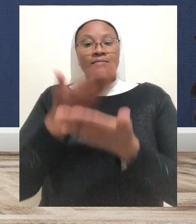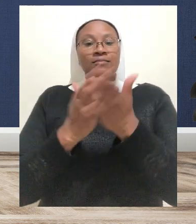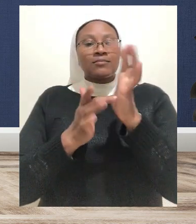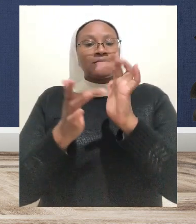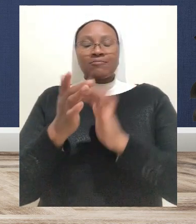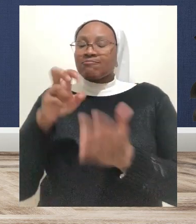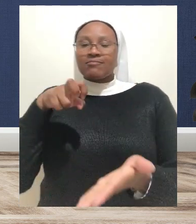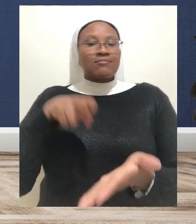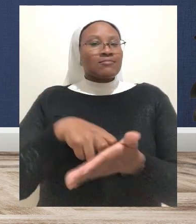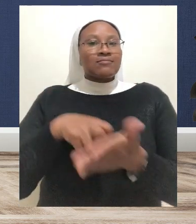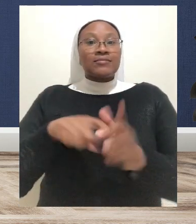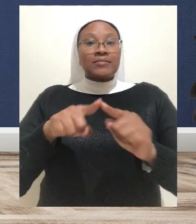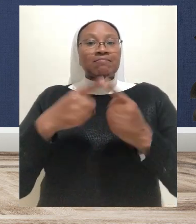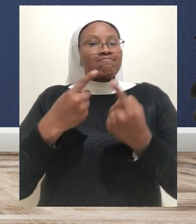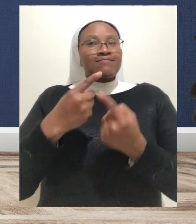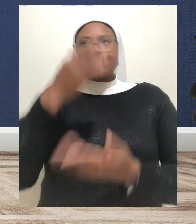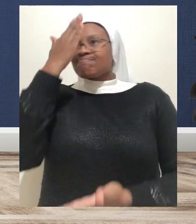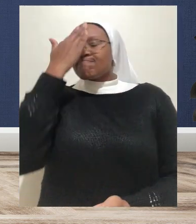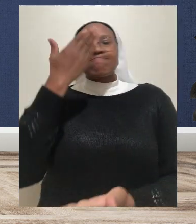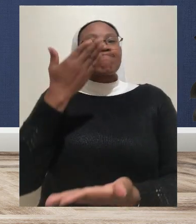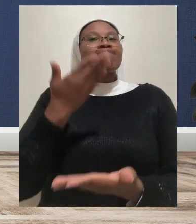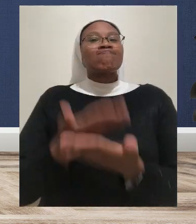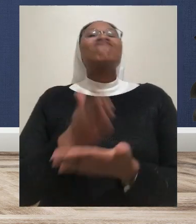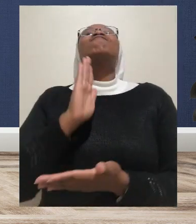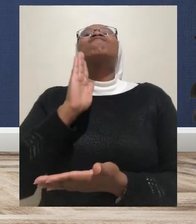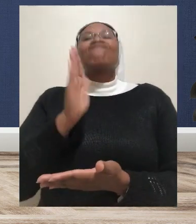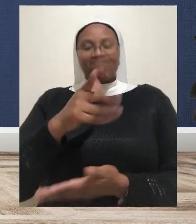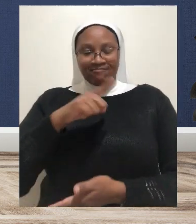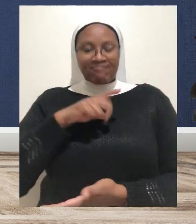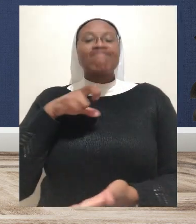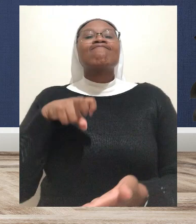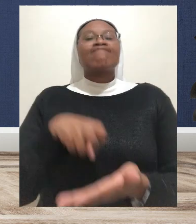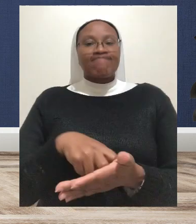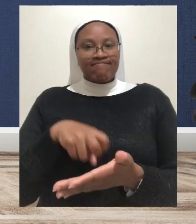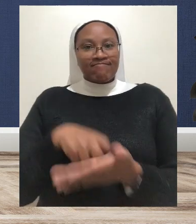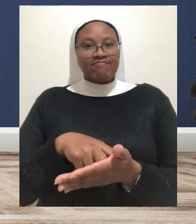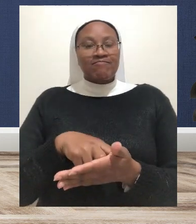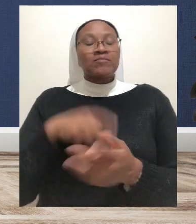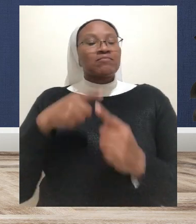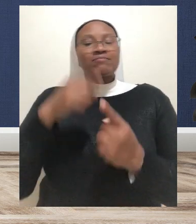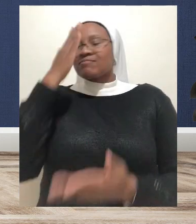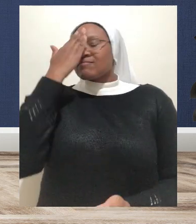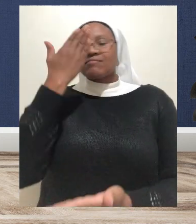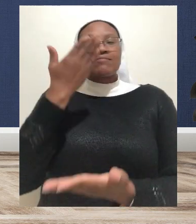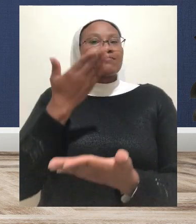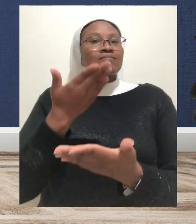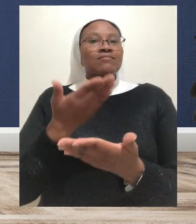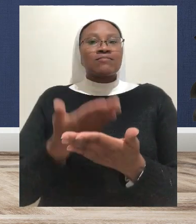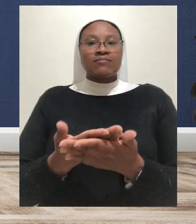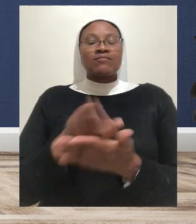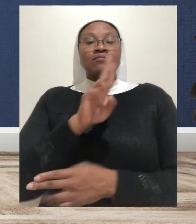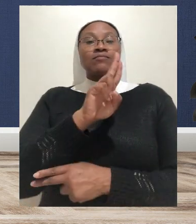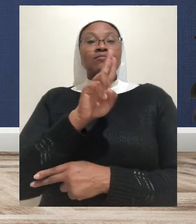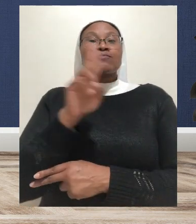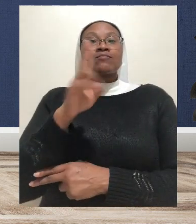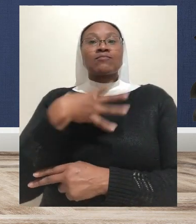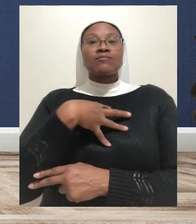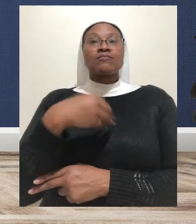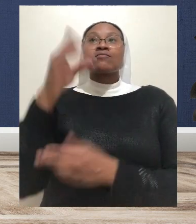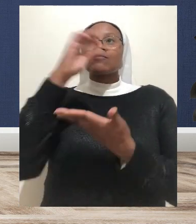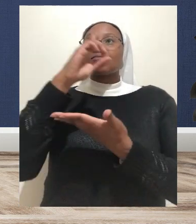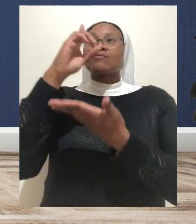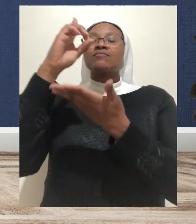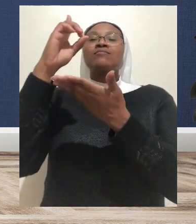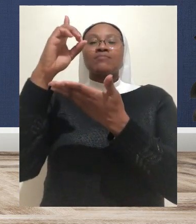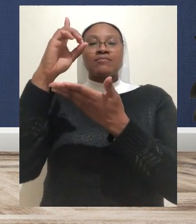crê não é condenado, mas quem não crê já está condenado, porque não acreditou no